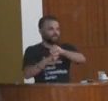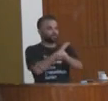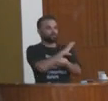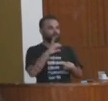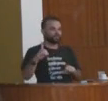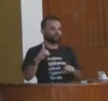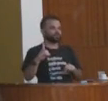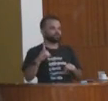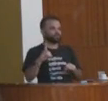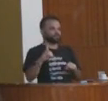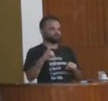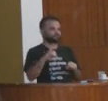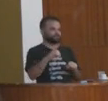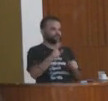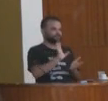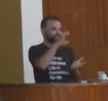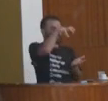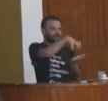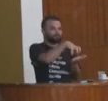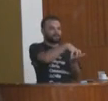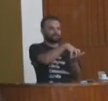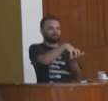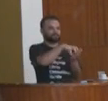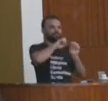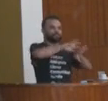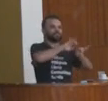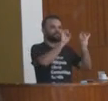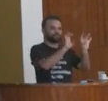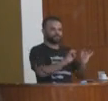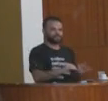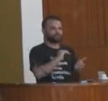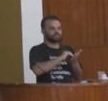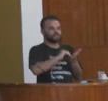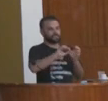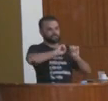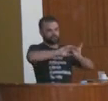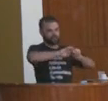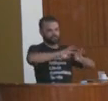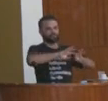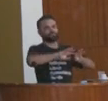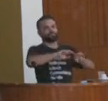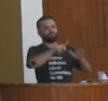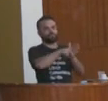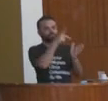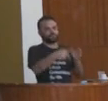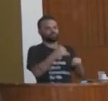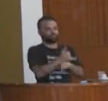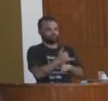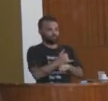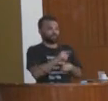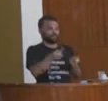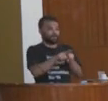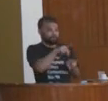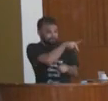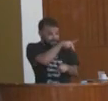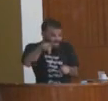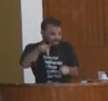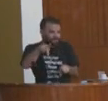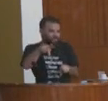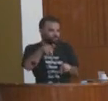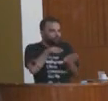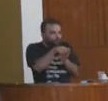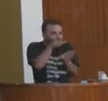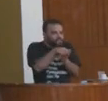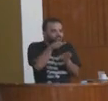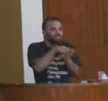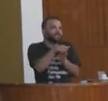Educação Especial, Departamento Pedagógico da Secretaria Municipal de Educação e presidente do Conselho Municipal